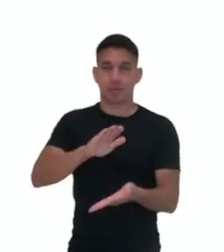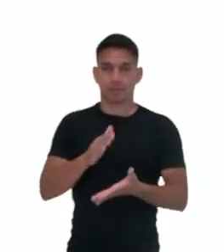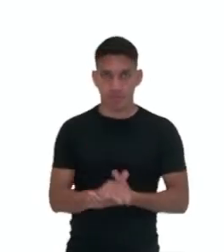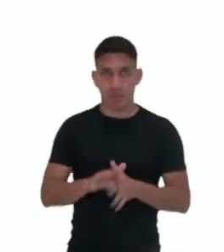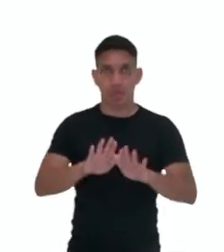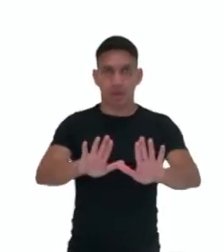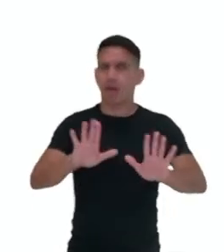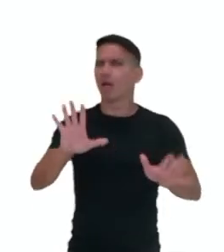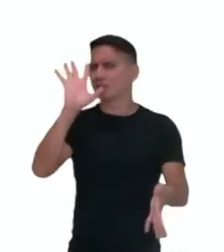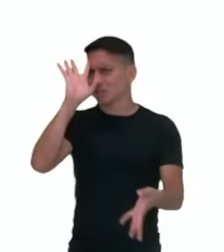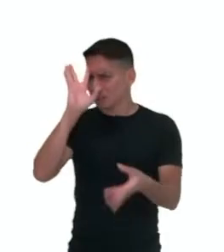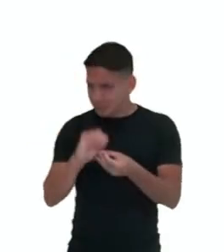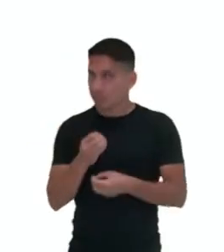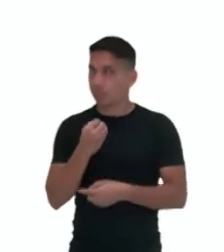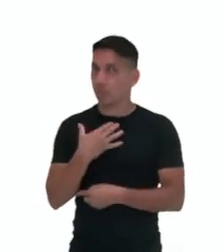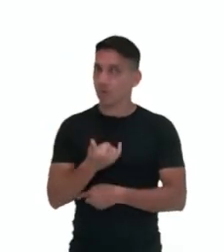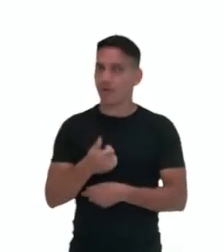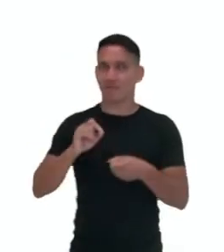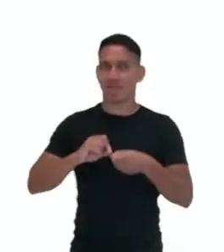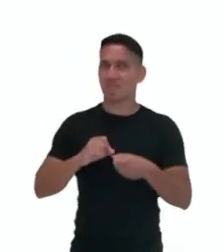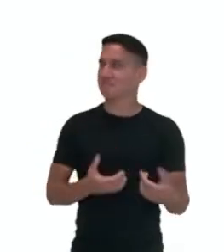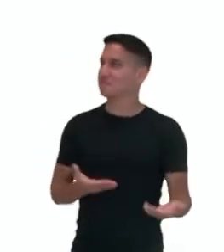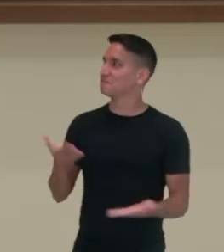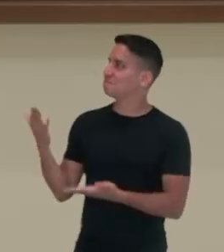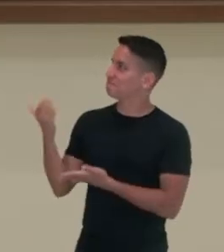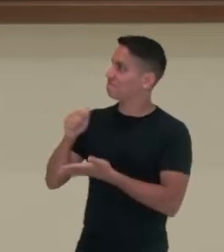bem, vamos fazer este exercício.